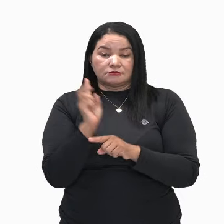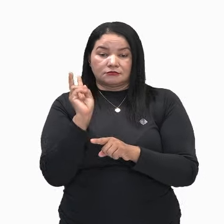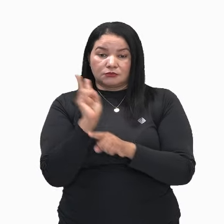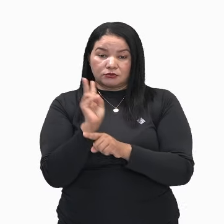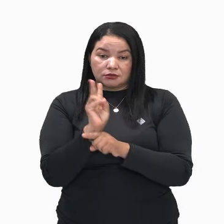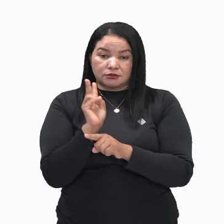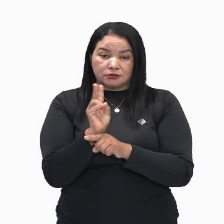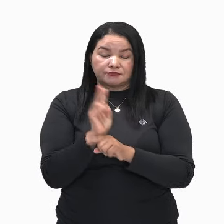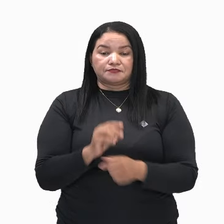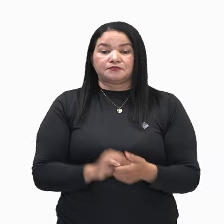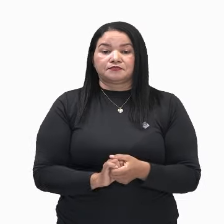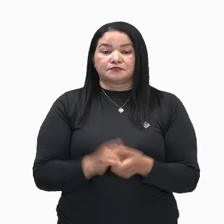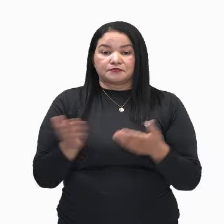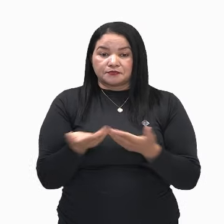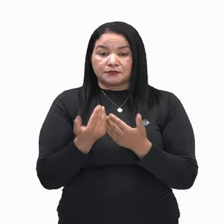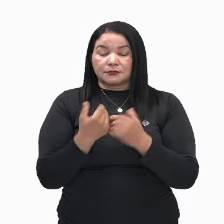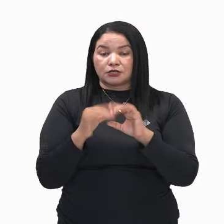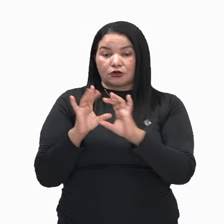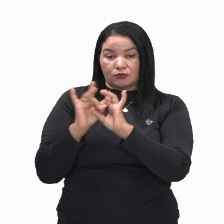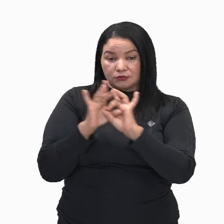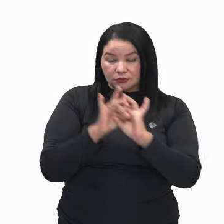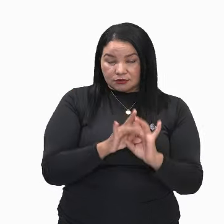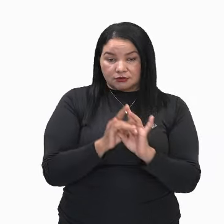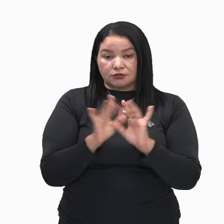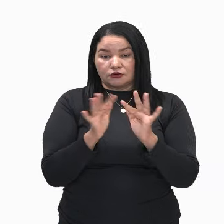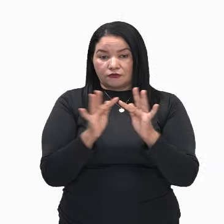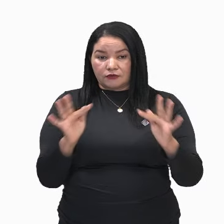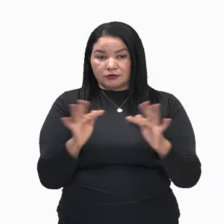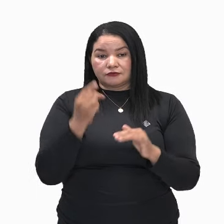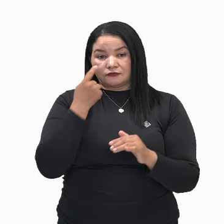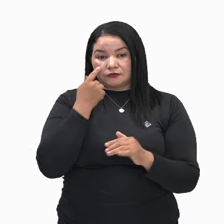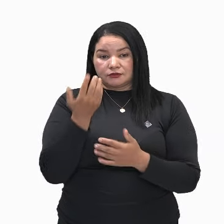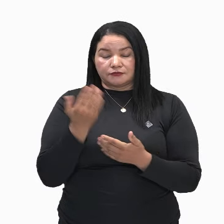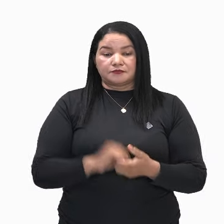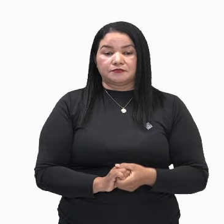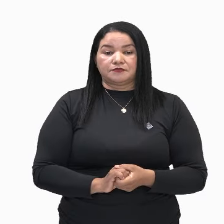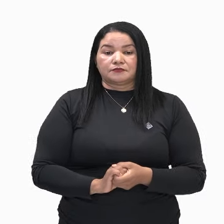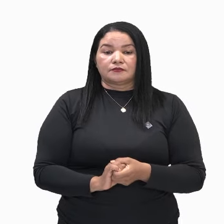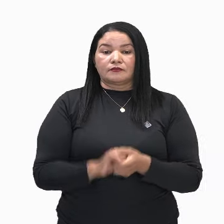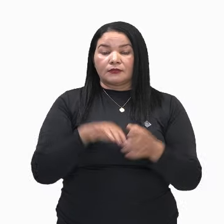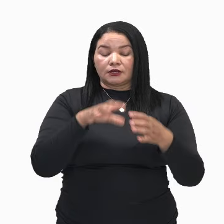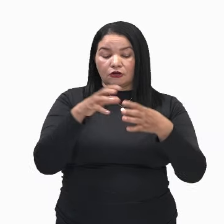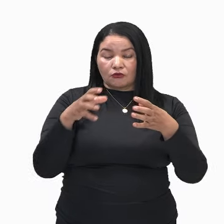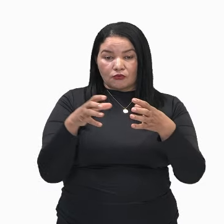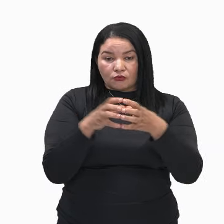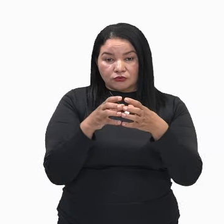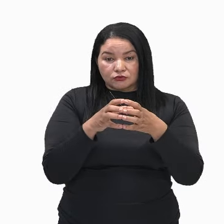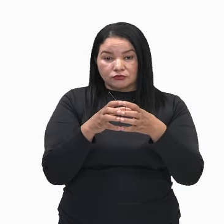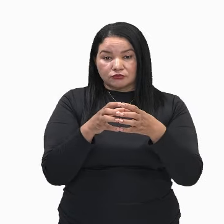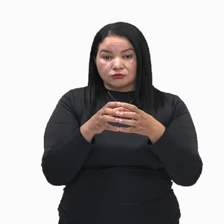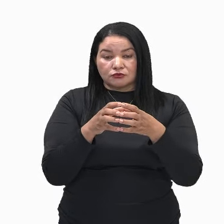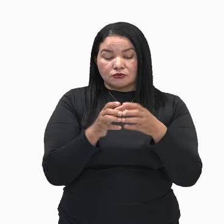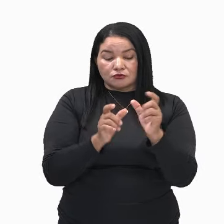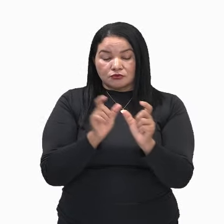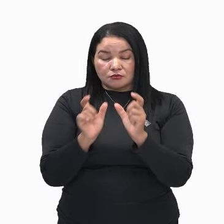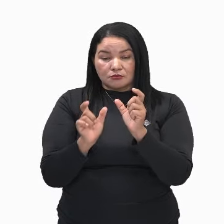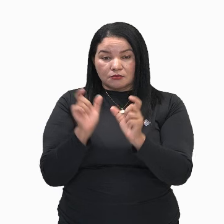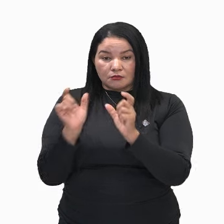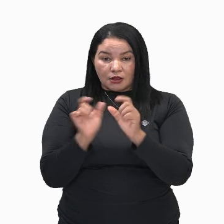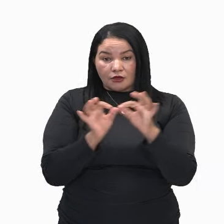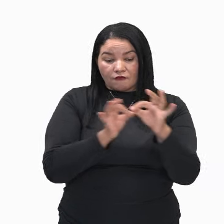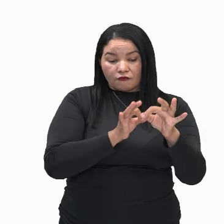sequência, a gente tem aí o conceito, então, de frase, né? Frase é um conjunto organizado